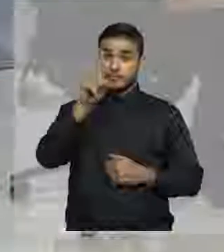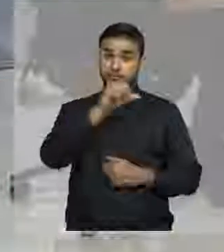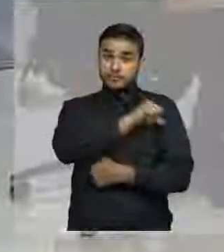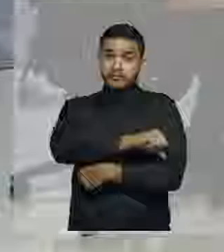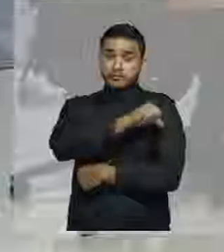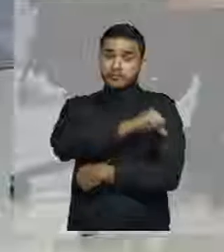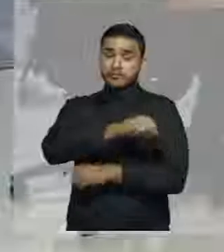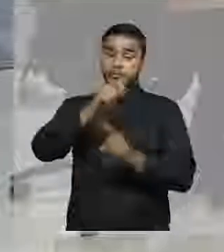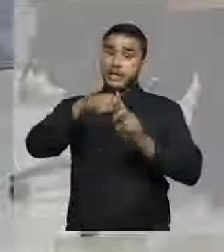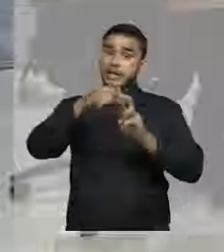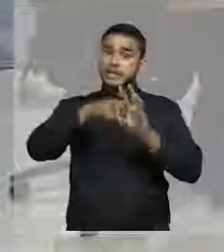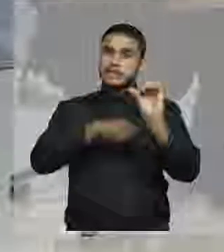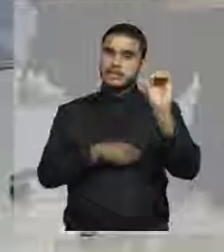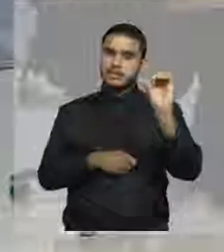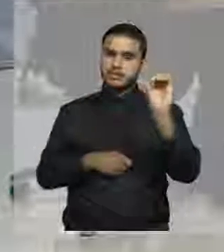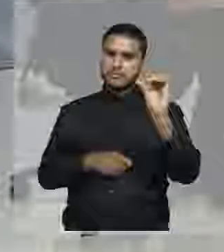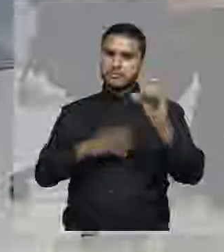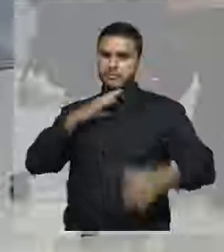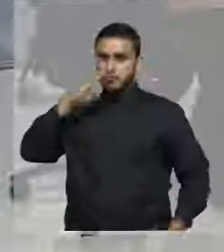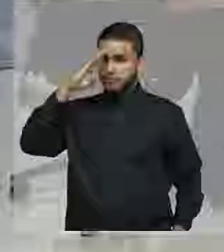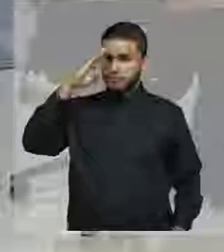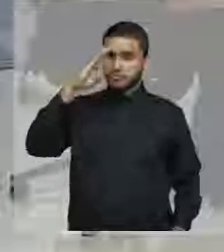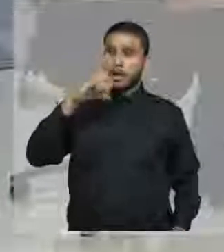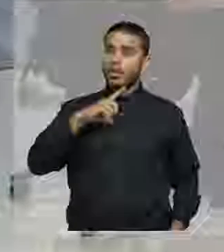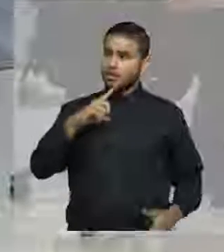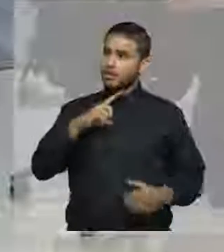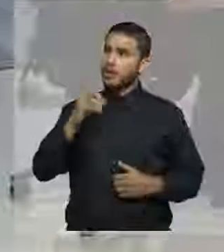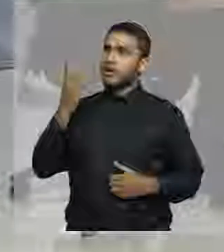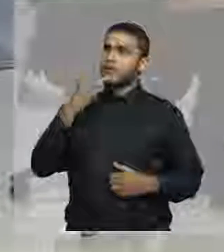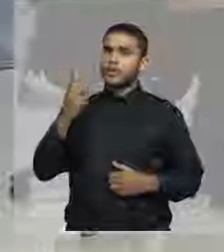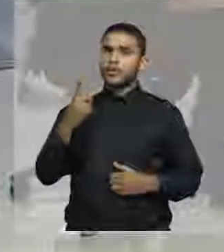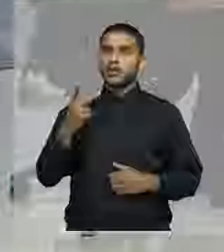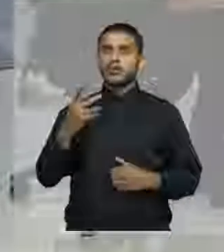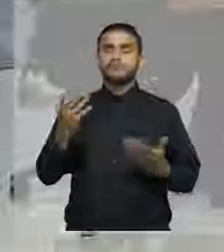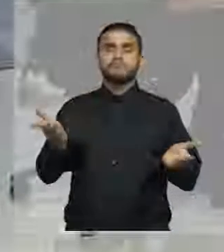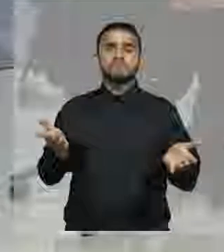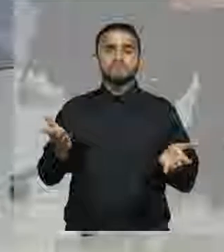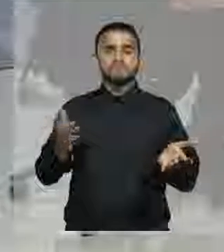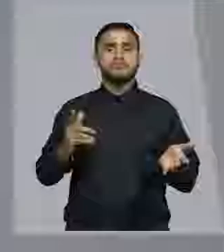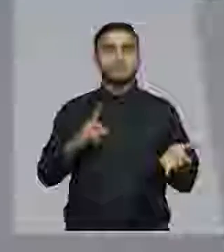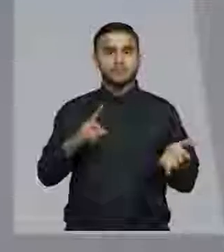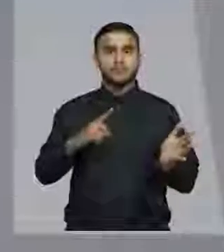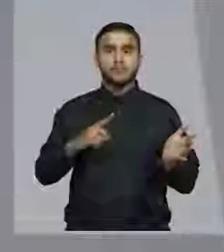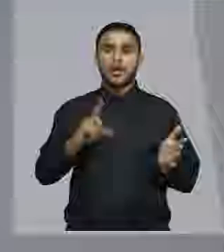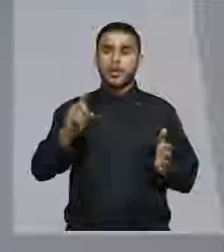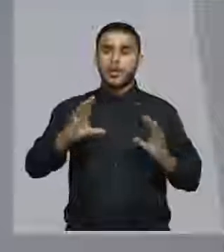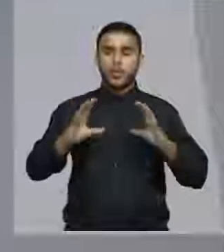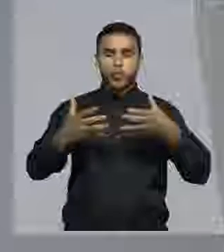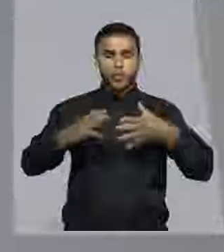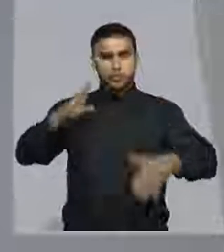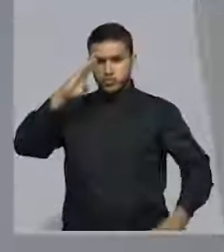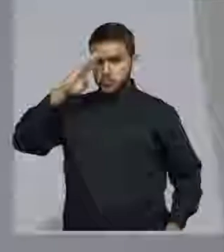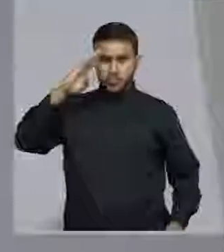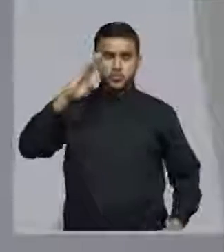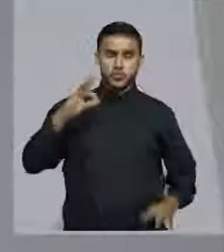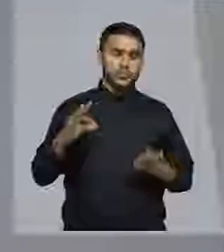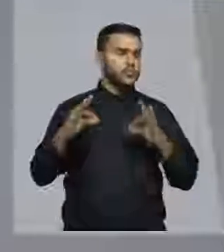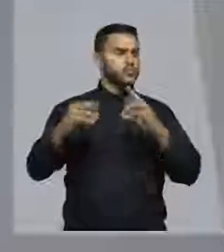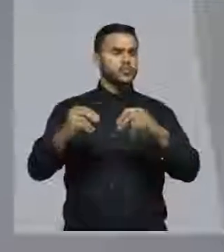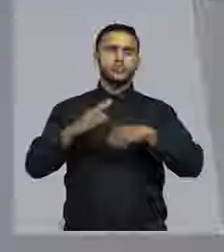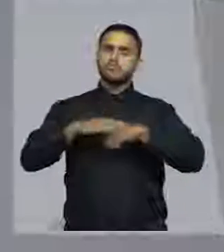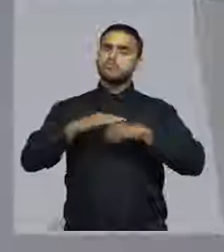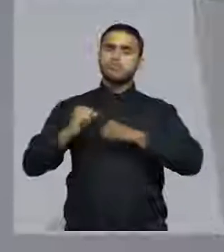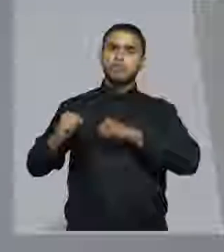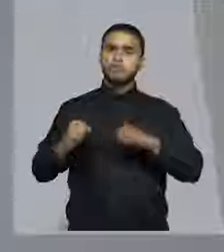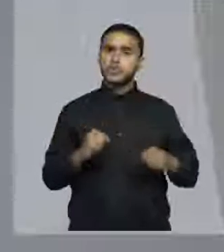sob intervenção federal na área de segurança pública, dando, portanto, ao Exército todos